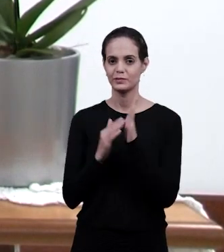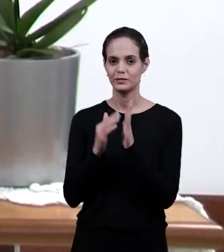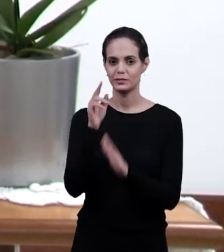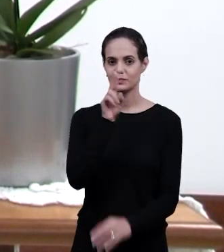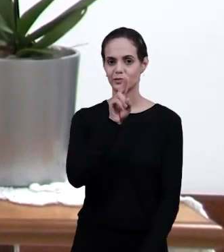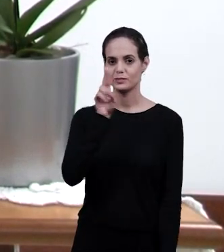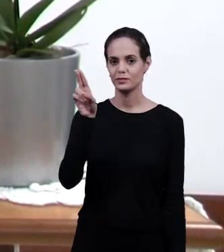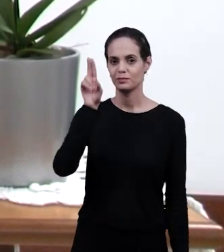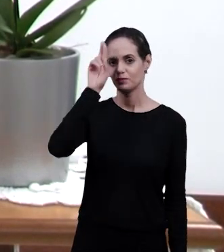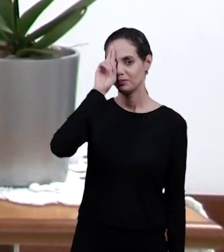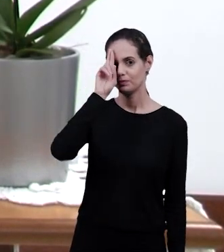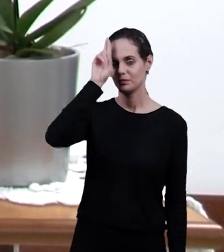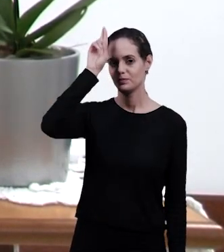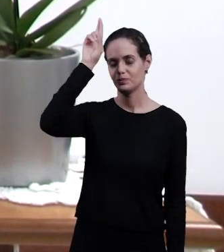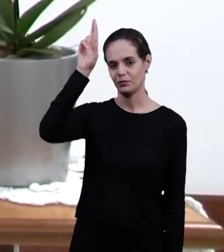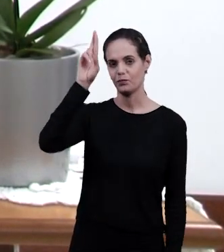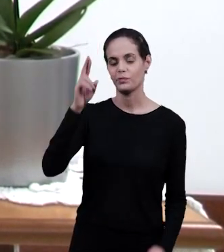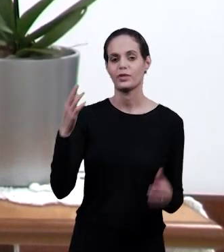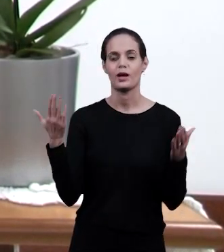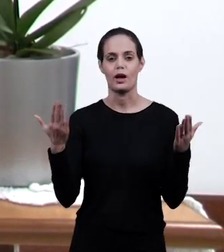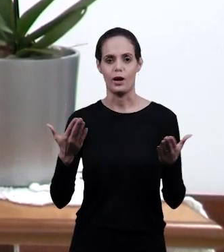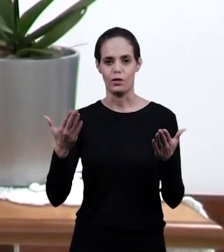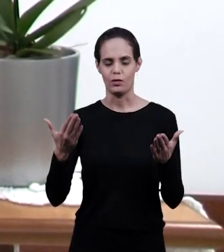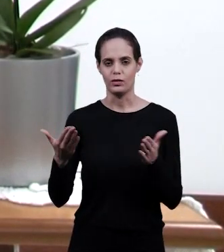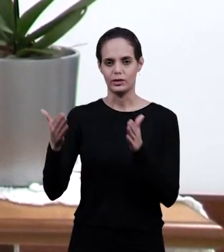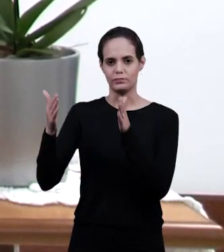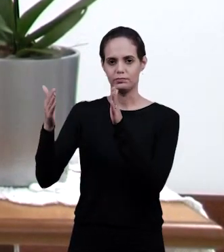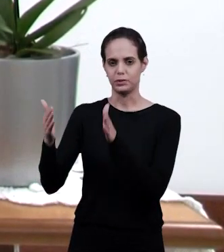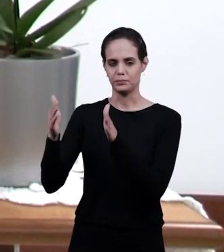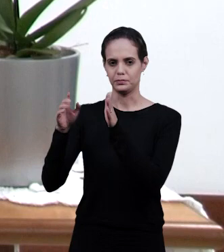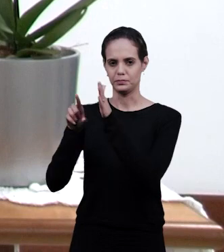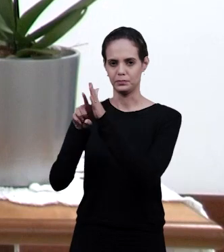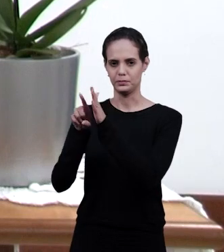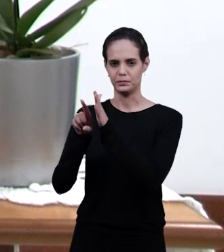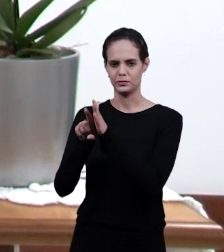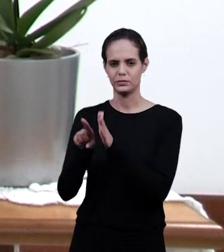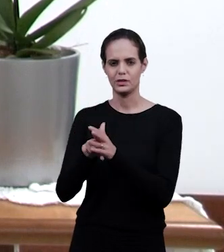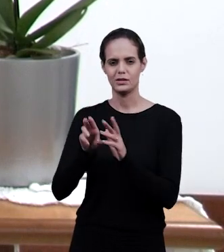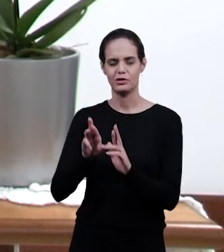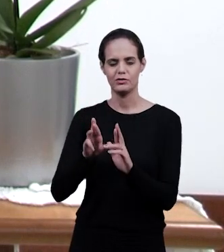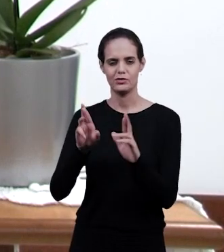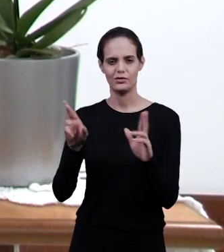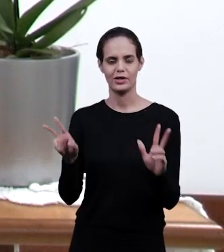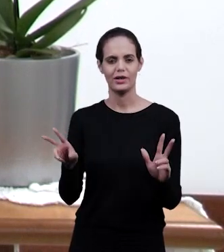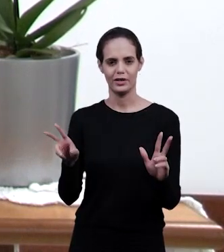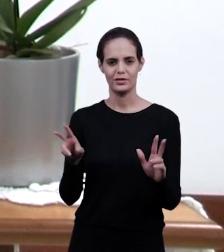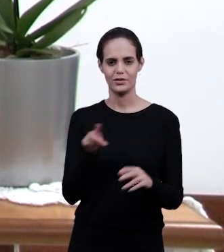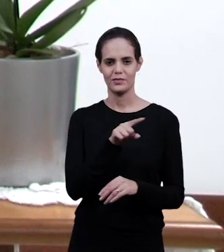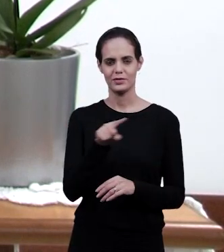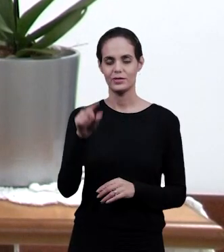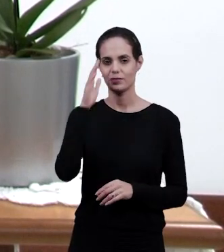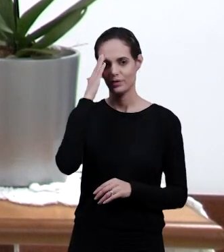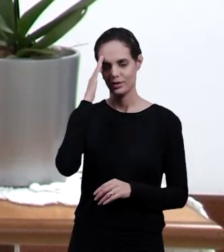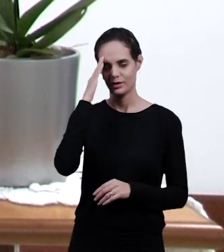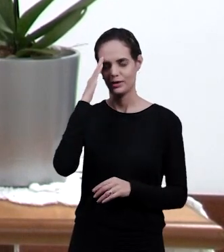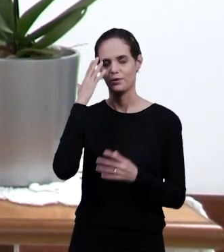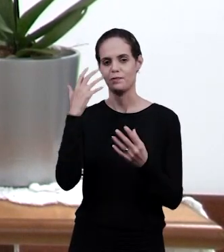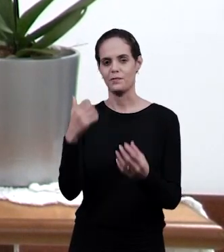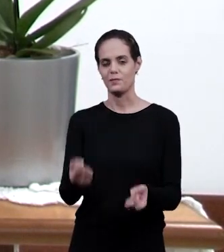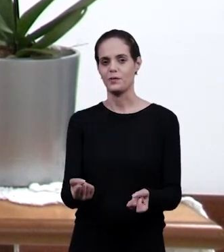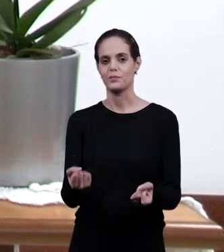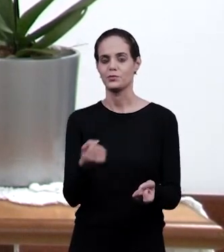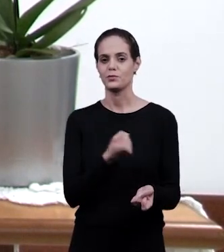Louvado seja o nome do Senhor. O nosso terceiro bloco hoje vai ser um pouquinho diferente, os irmãos vão